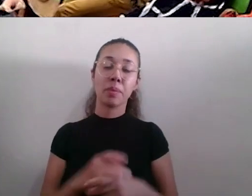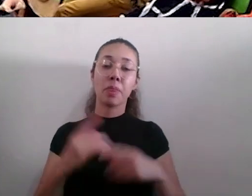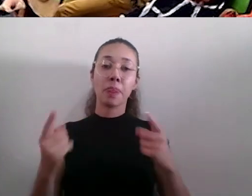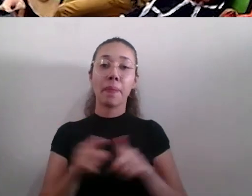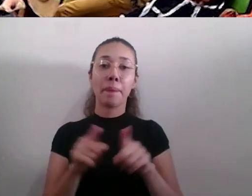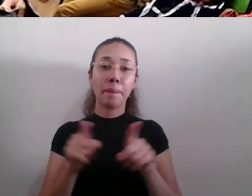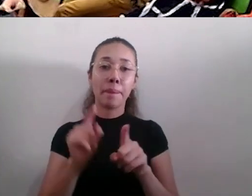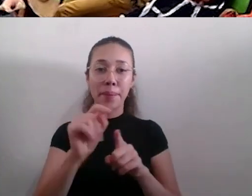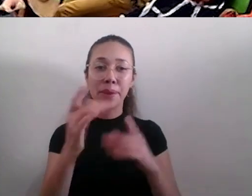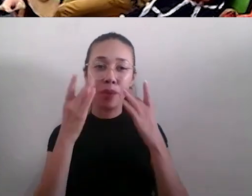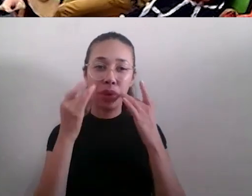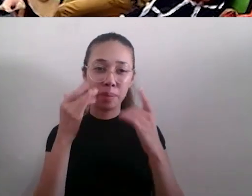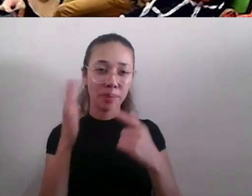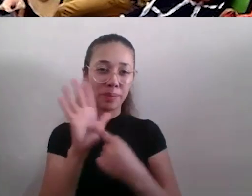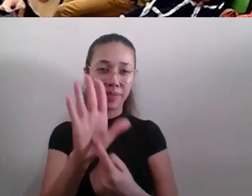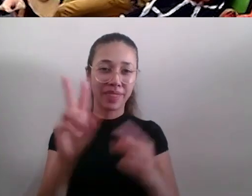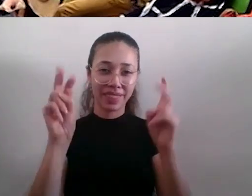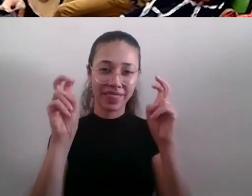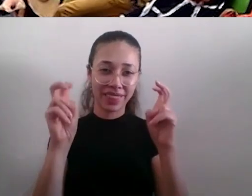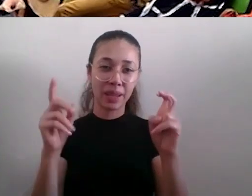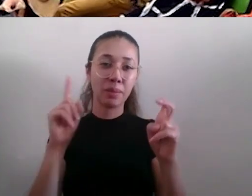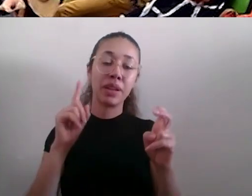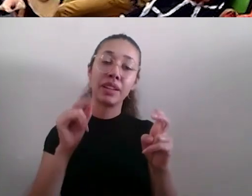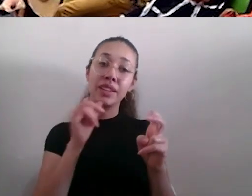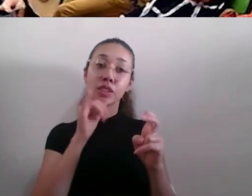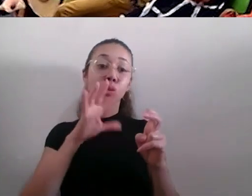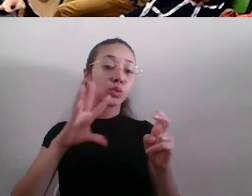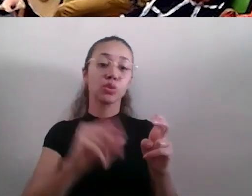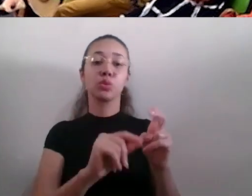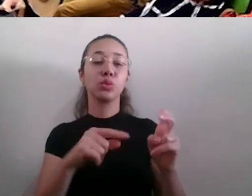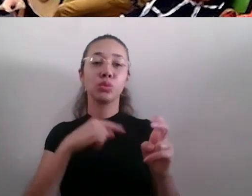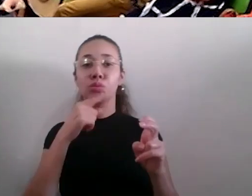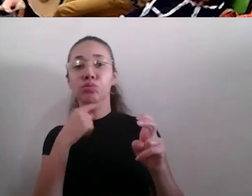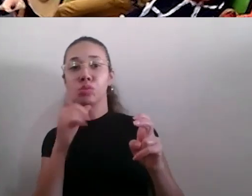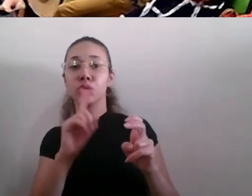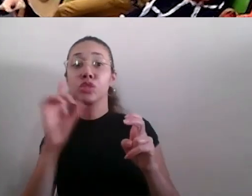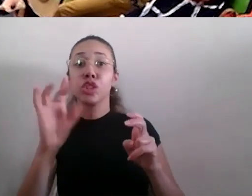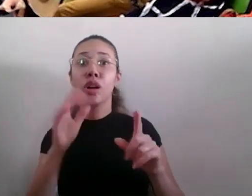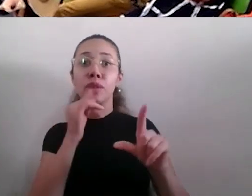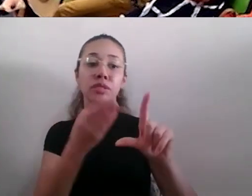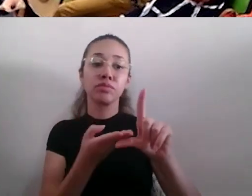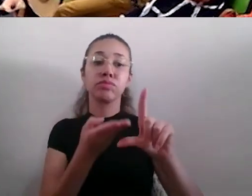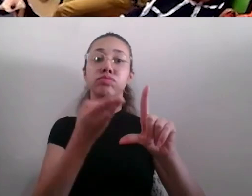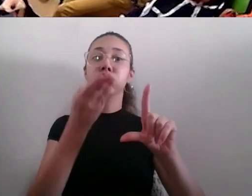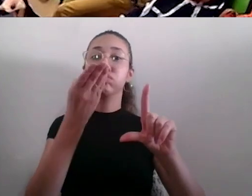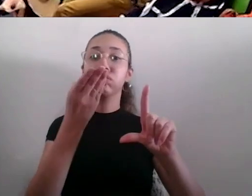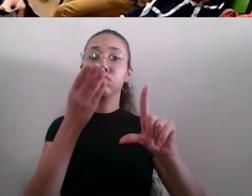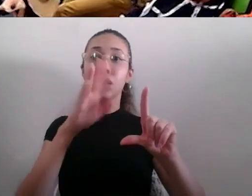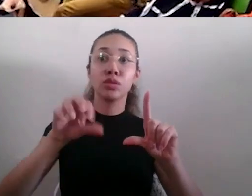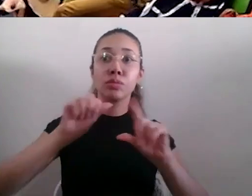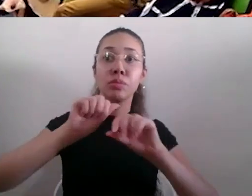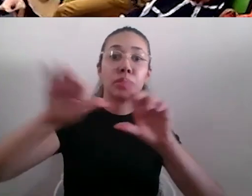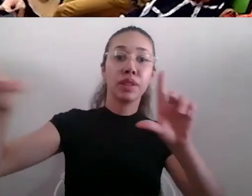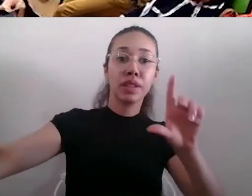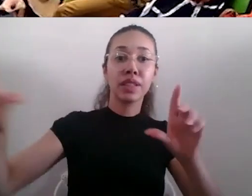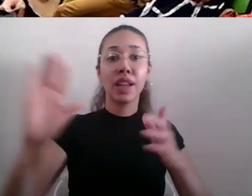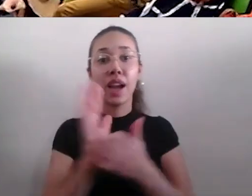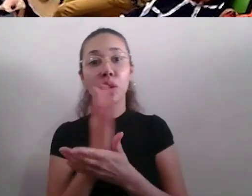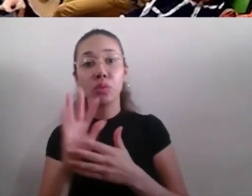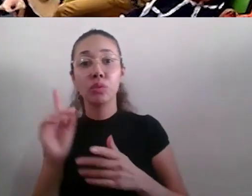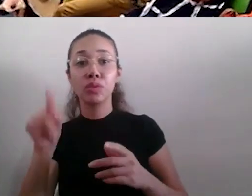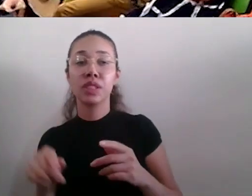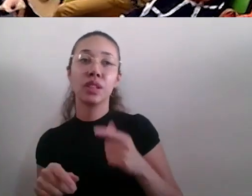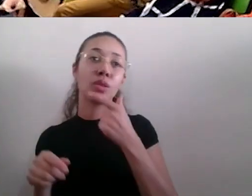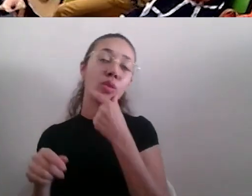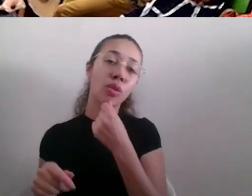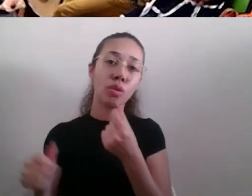porque é nosso, agora, não são todos os dados, a gente consegue dado de audiência, consegue um pouquinho de dado de gênero que a gente não sabe,